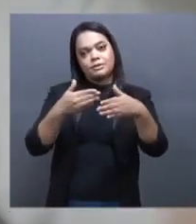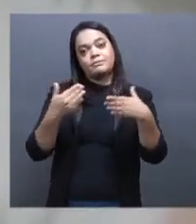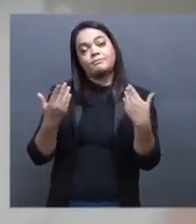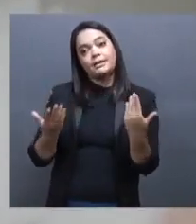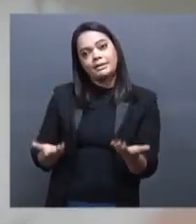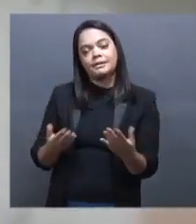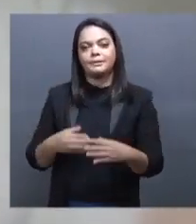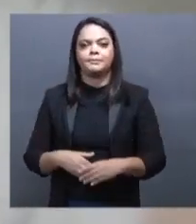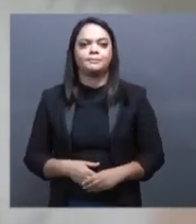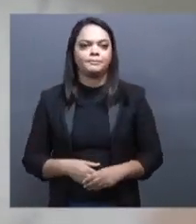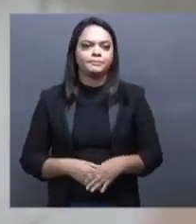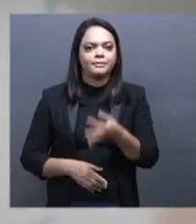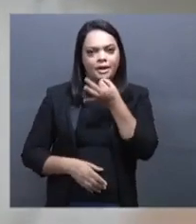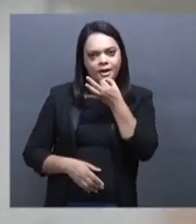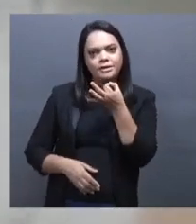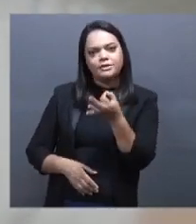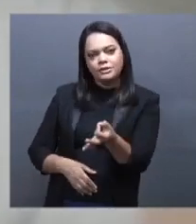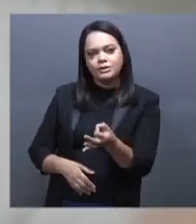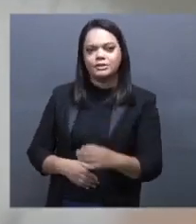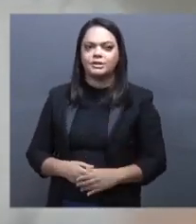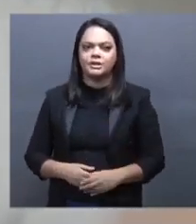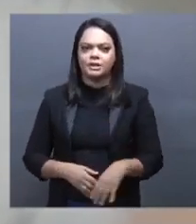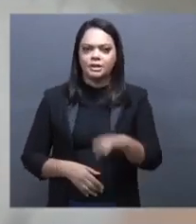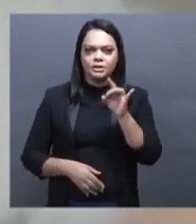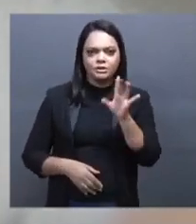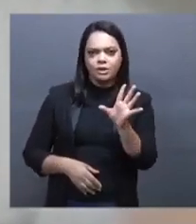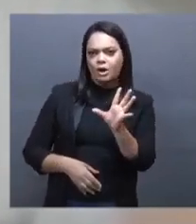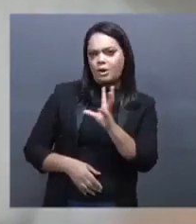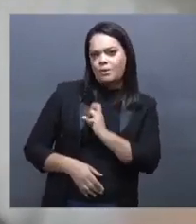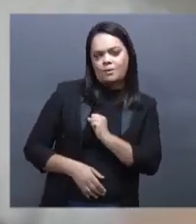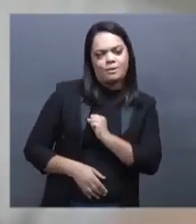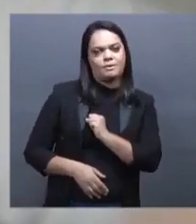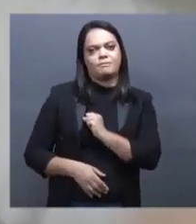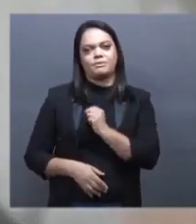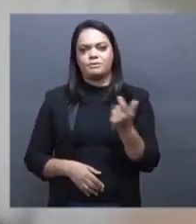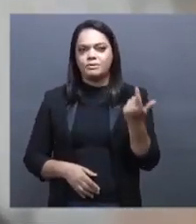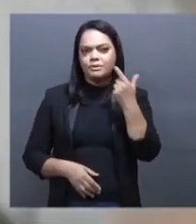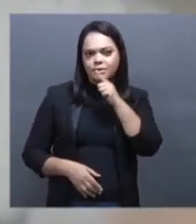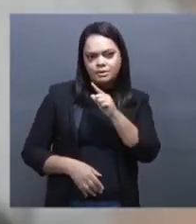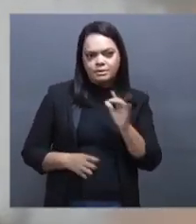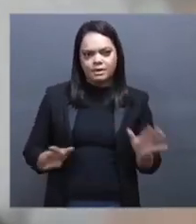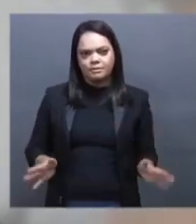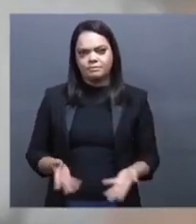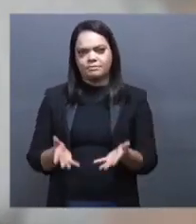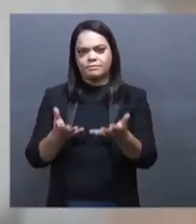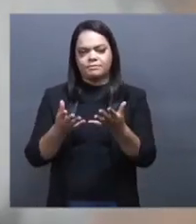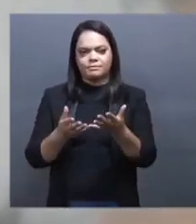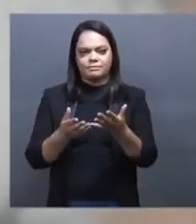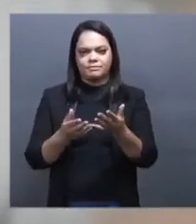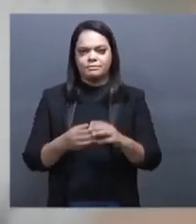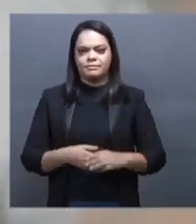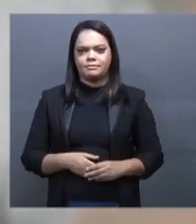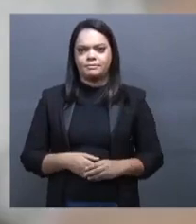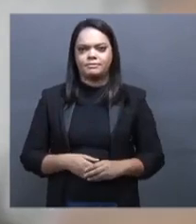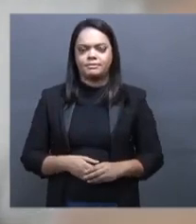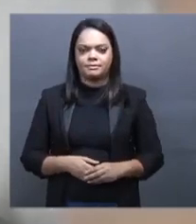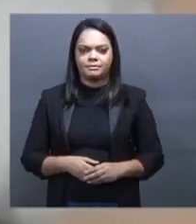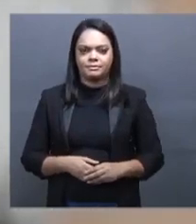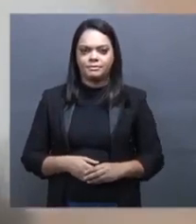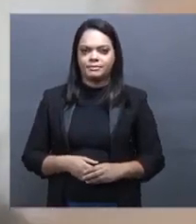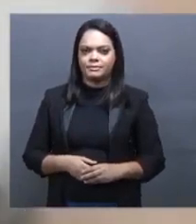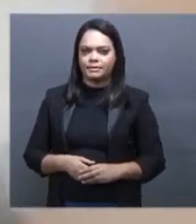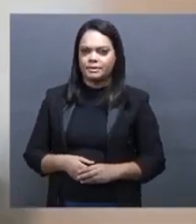Então, fica a dica: só o amor constrói, e a natureza prova isso. Calada na